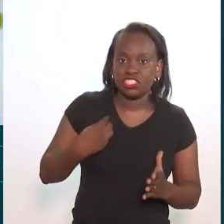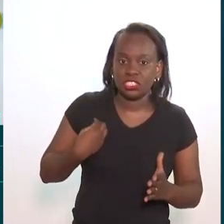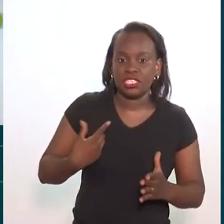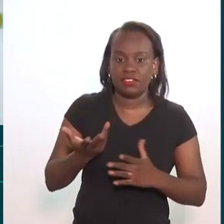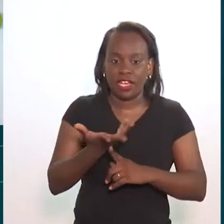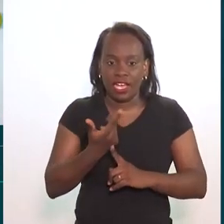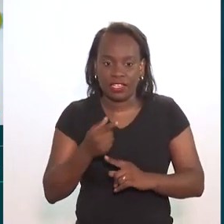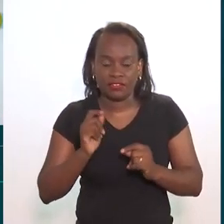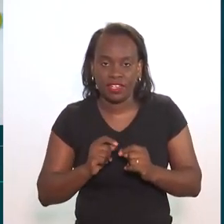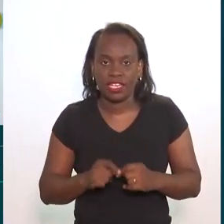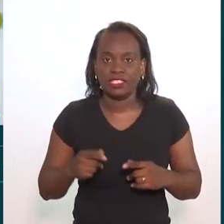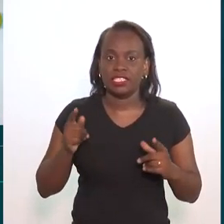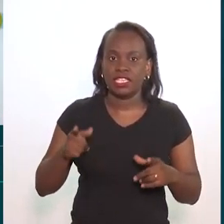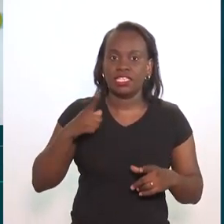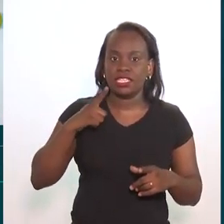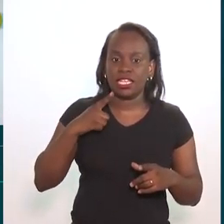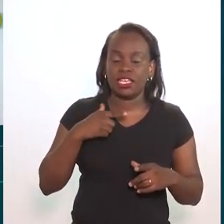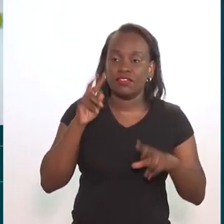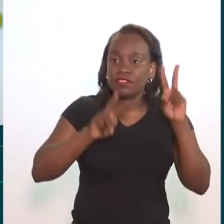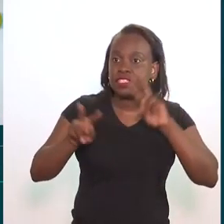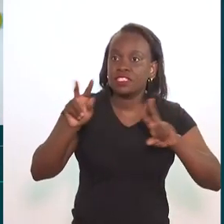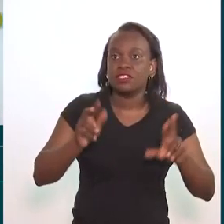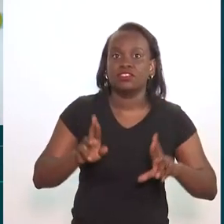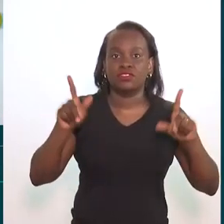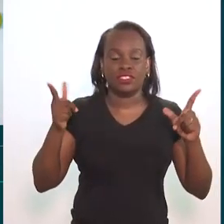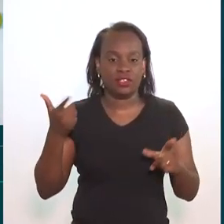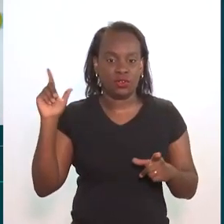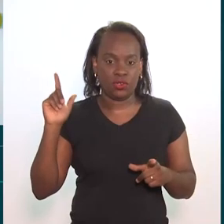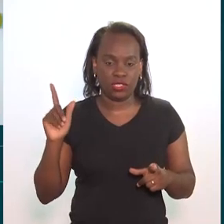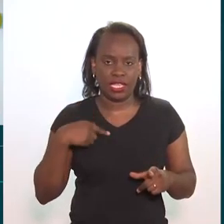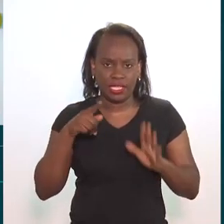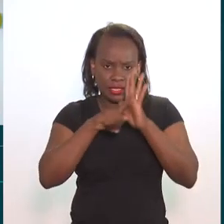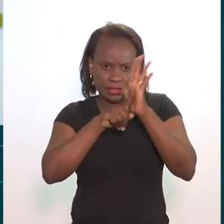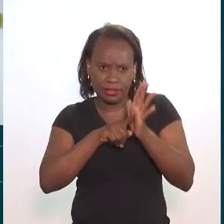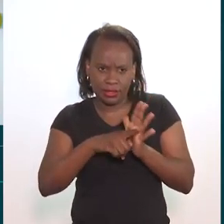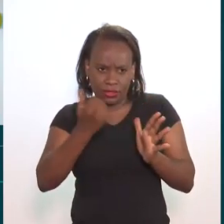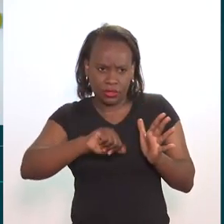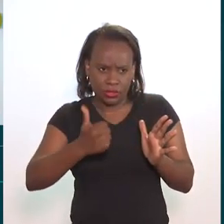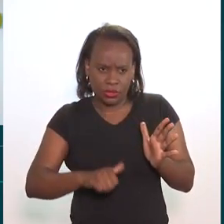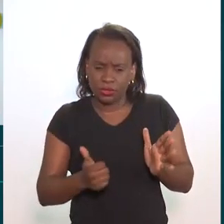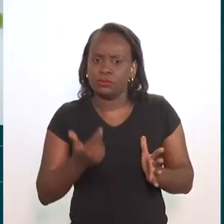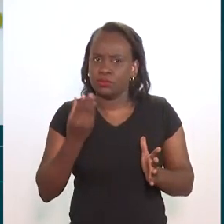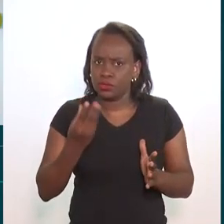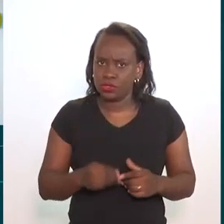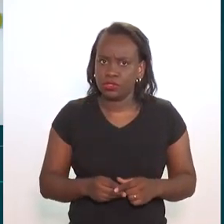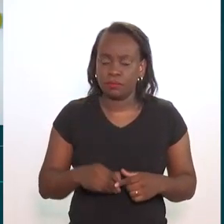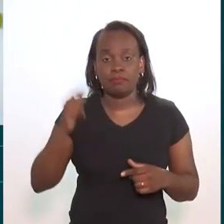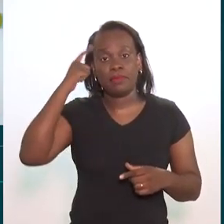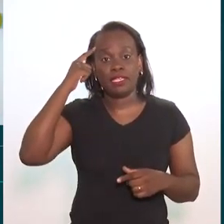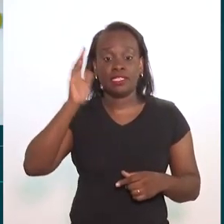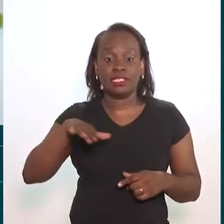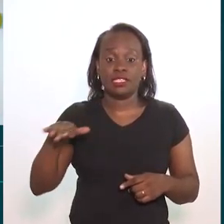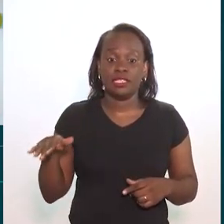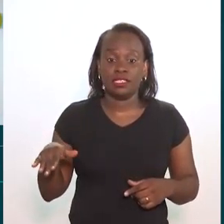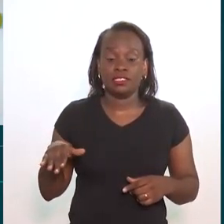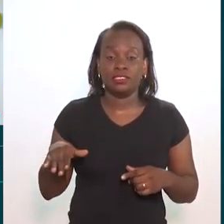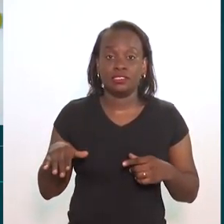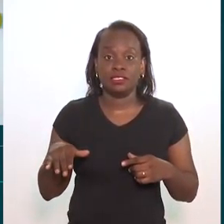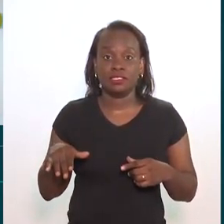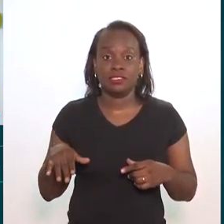que ela faz arte, que ela faz... Ela tem uma outra visão. Ela tem um senso crítico muito grande. Imagina, uma